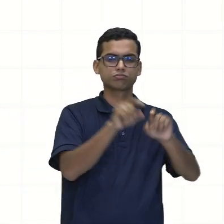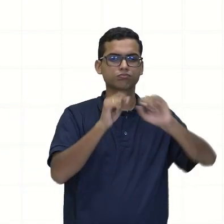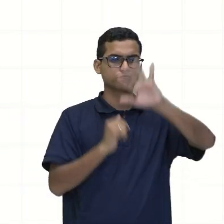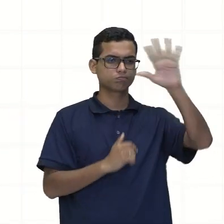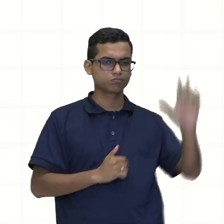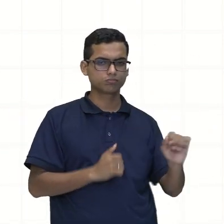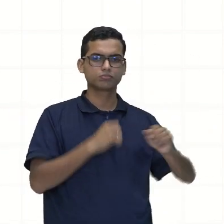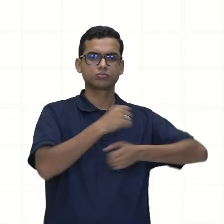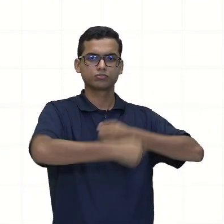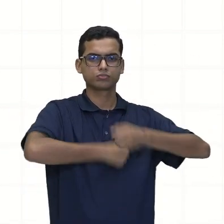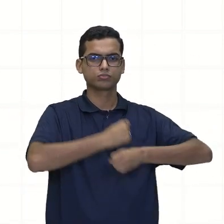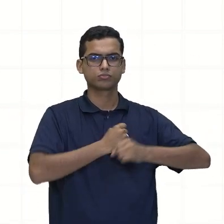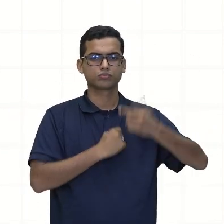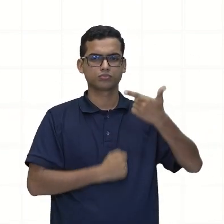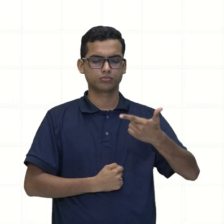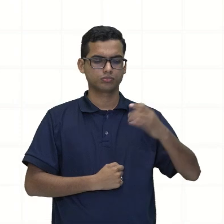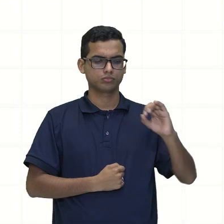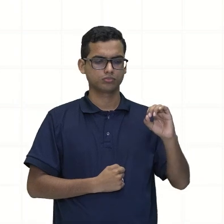ano de